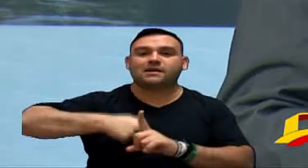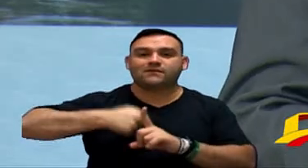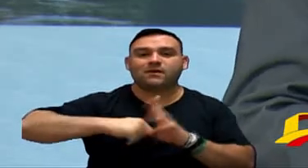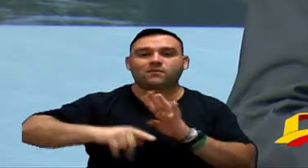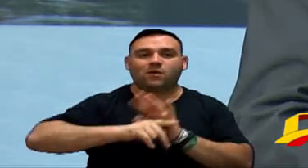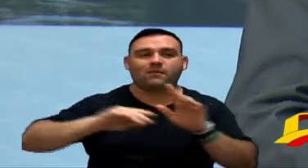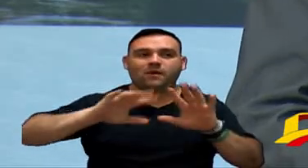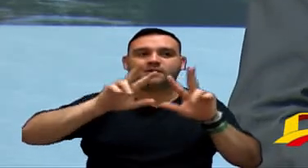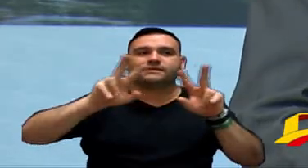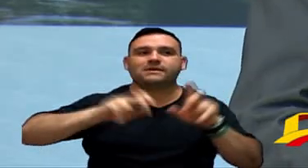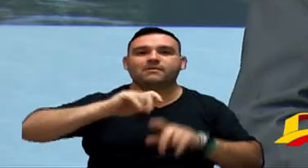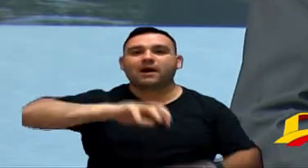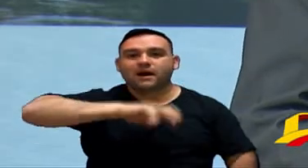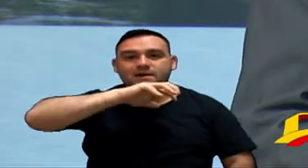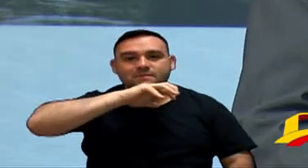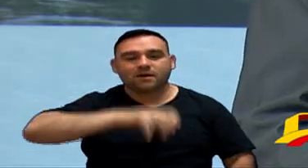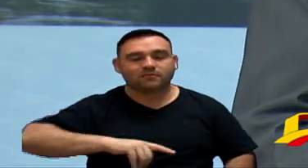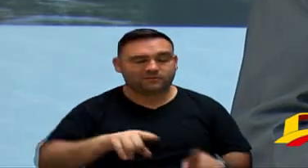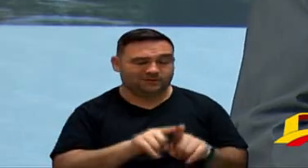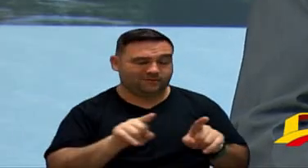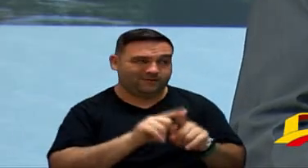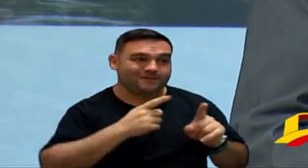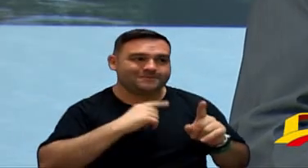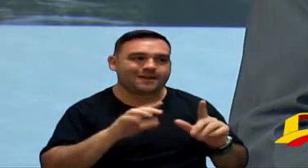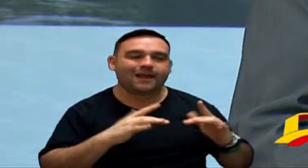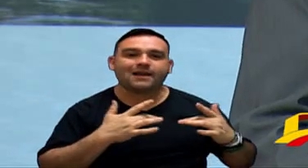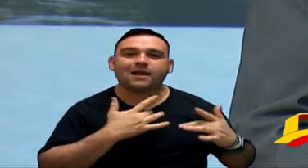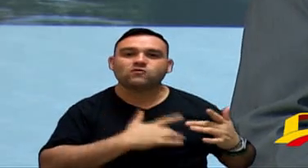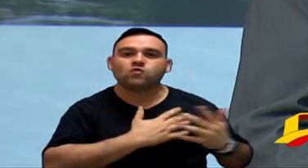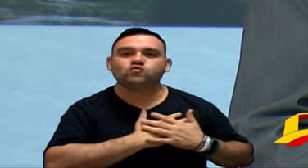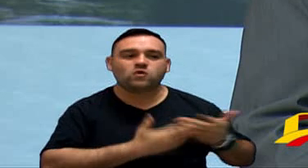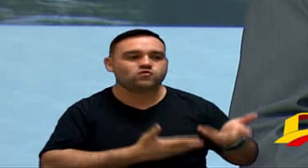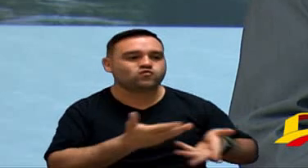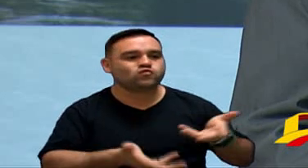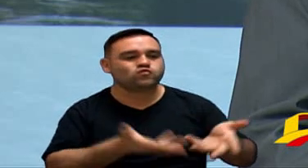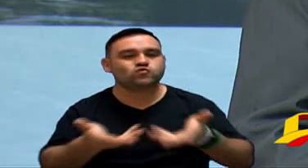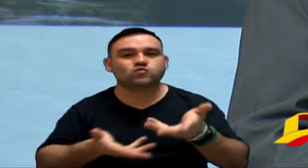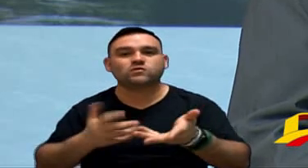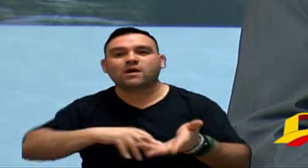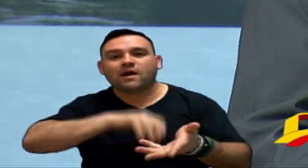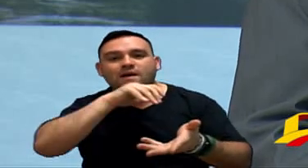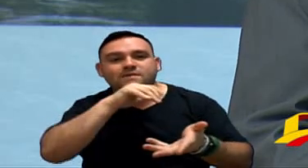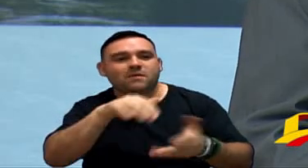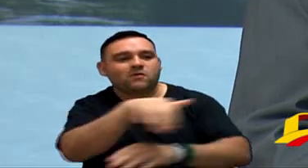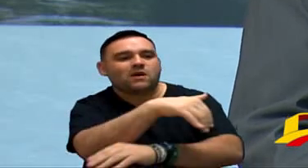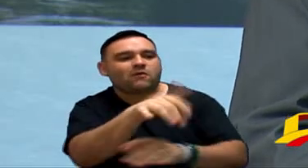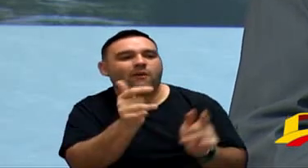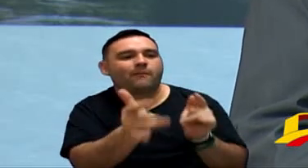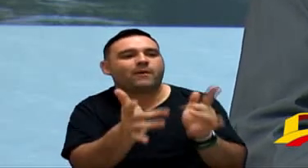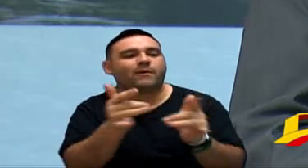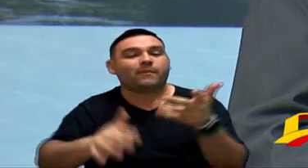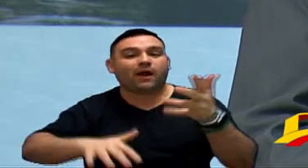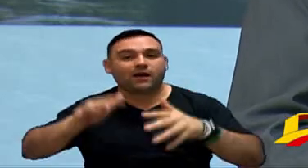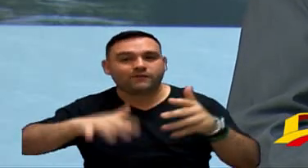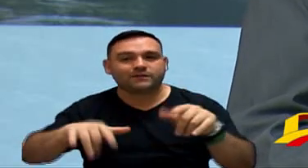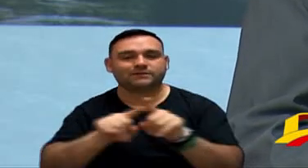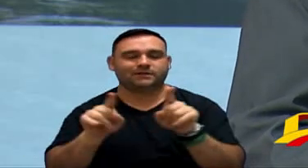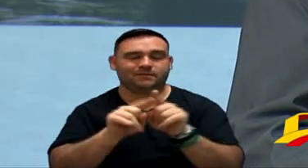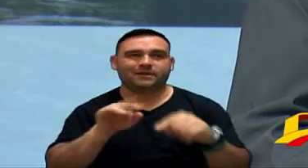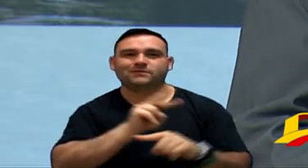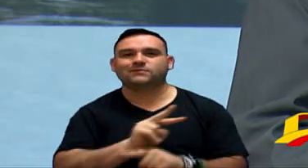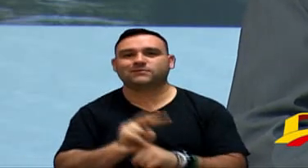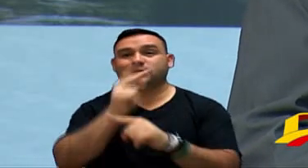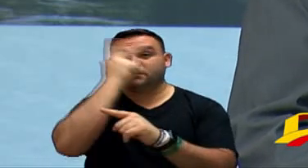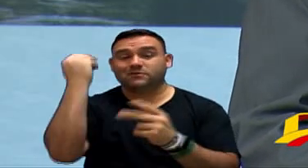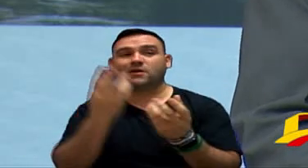da causa animal e prestes ações de solidariedade Esses animais abandonados aí na rua muitas vezes e tantas